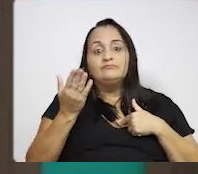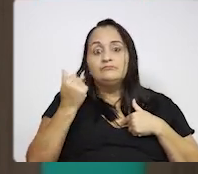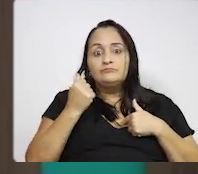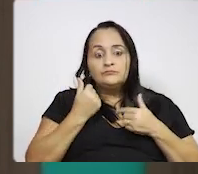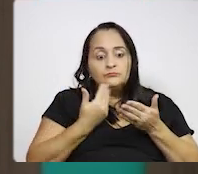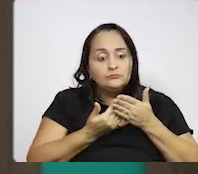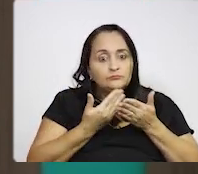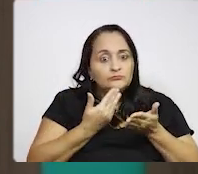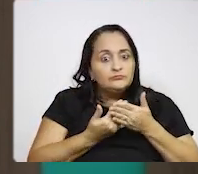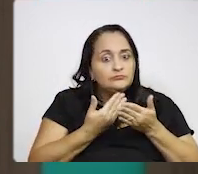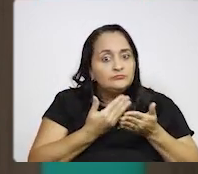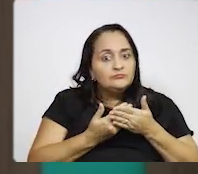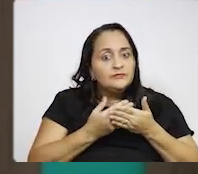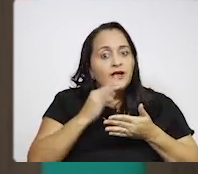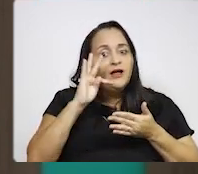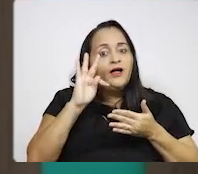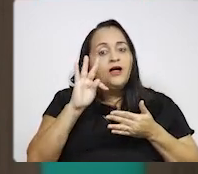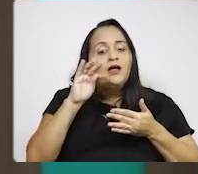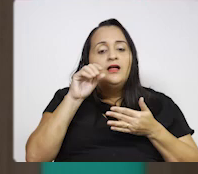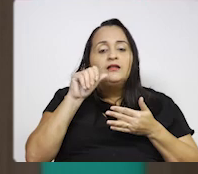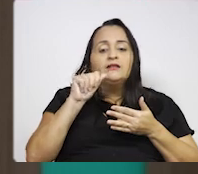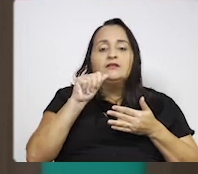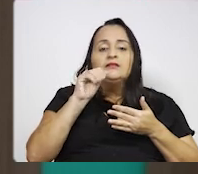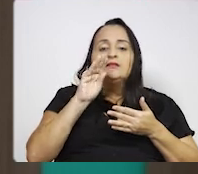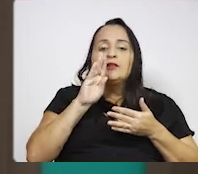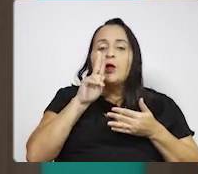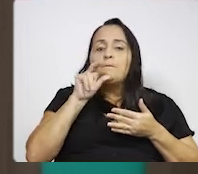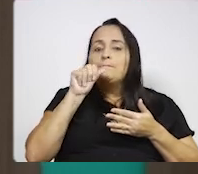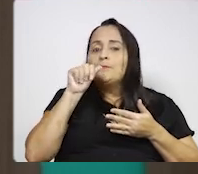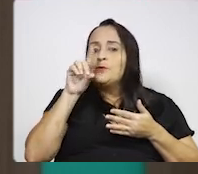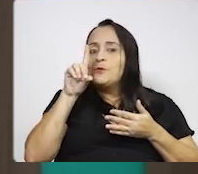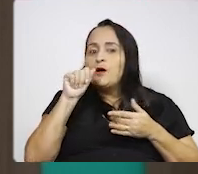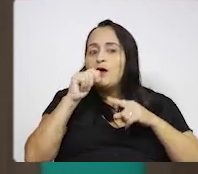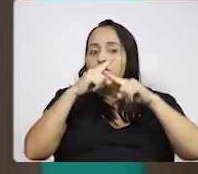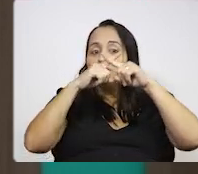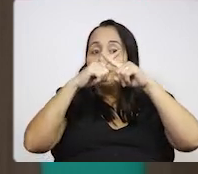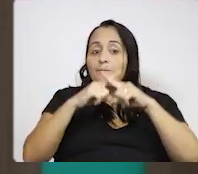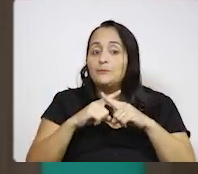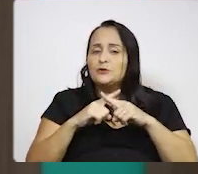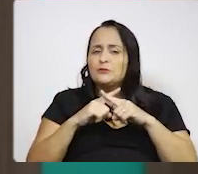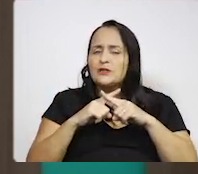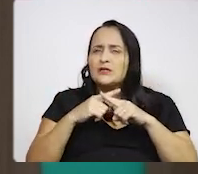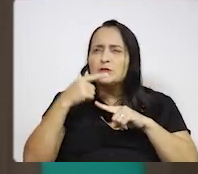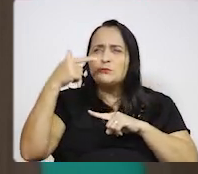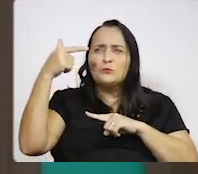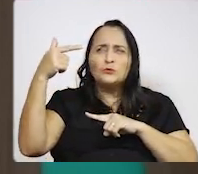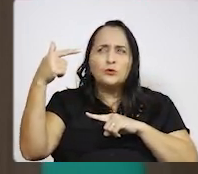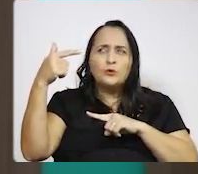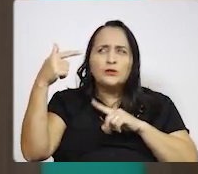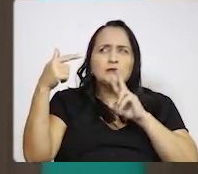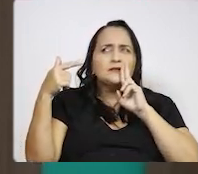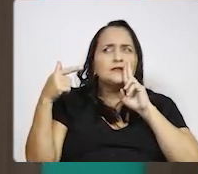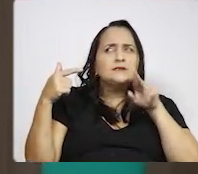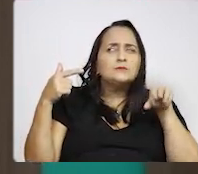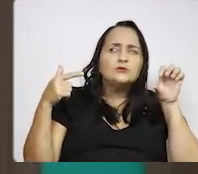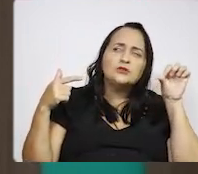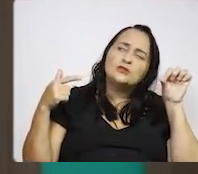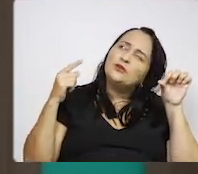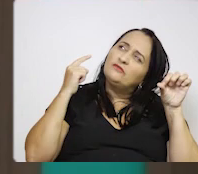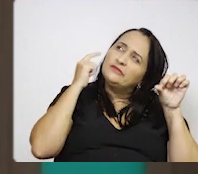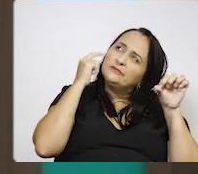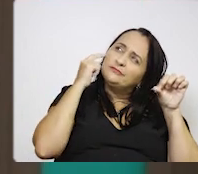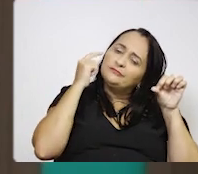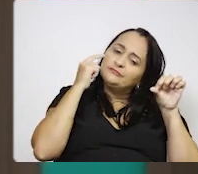revisita aí a tabuada, multiplicação. Que número eu multiplico por 2 para dar 9?